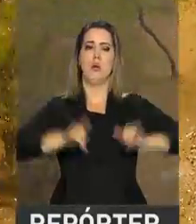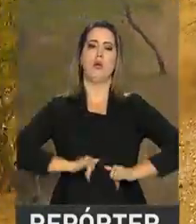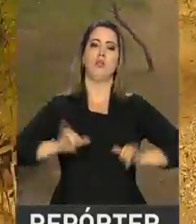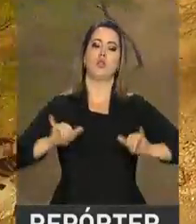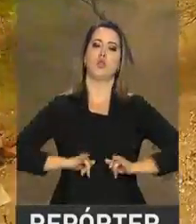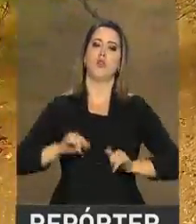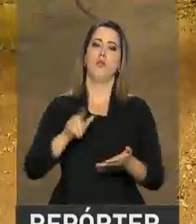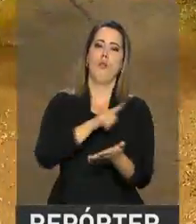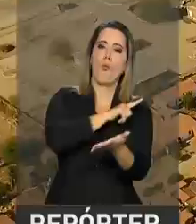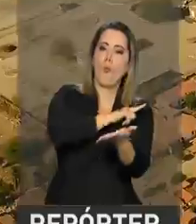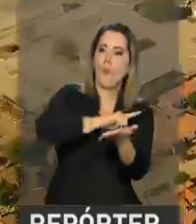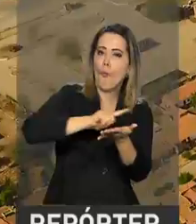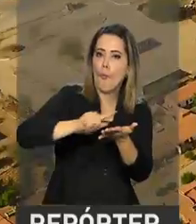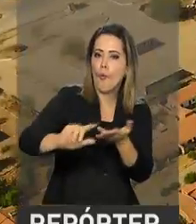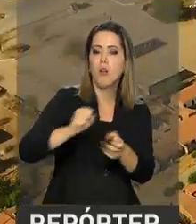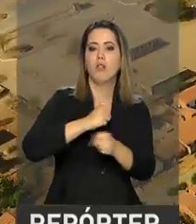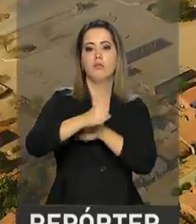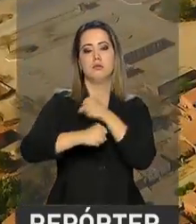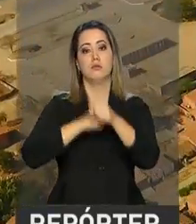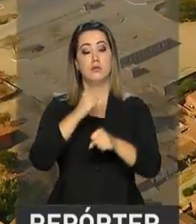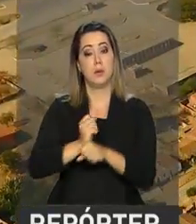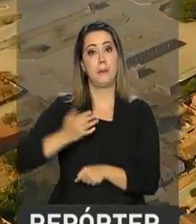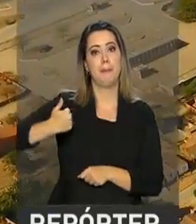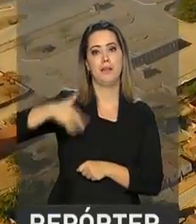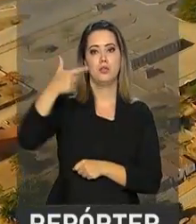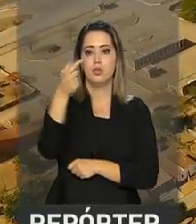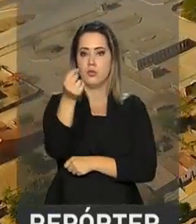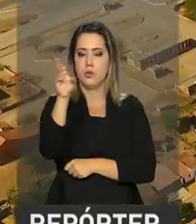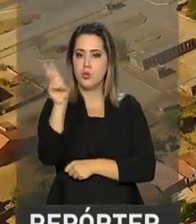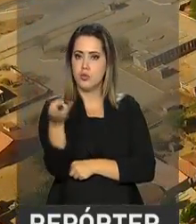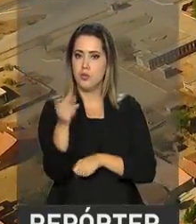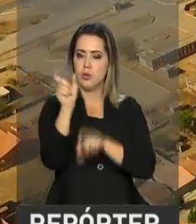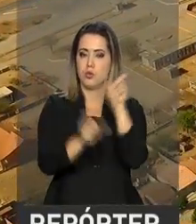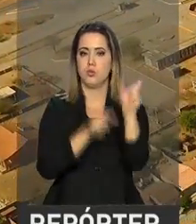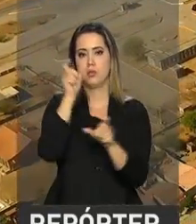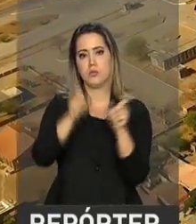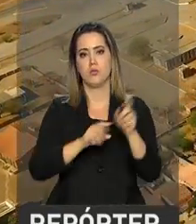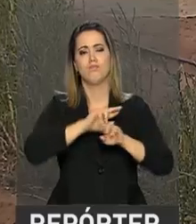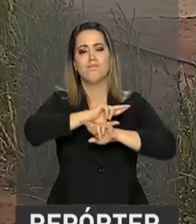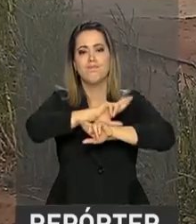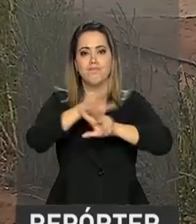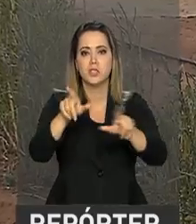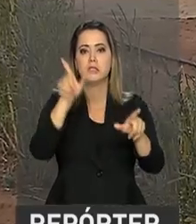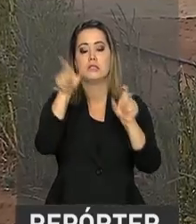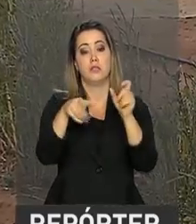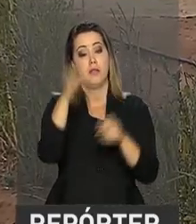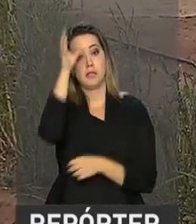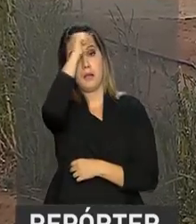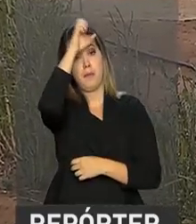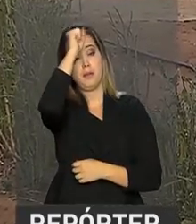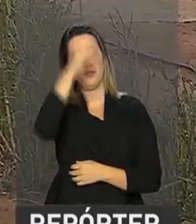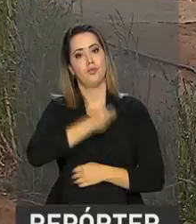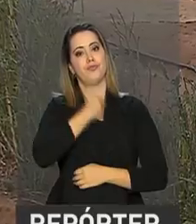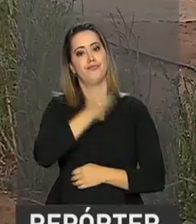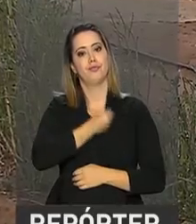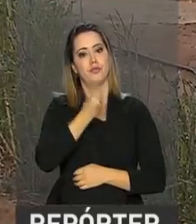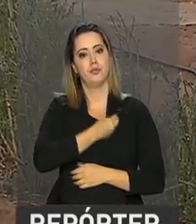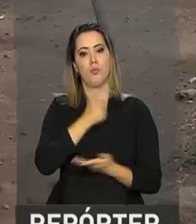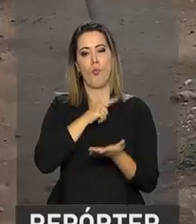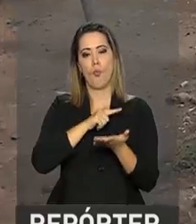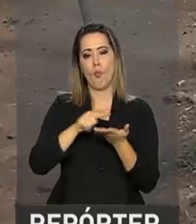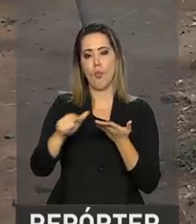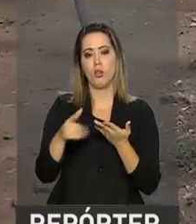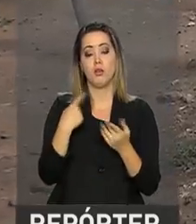seca todos os anos. Lá vivem mais de 20 milhões de brasileiros. Muitos deles estão aprendendo a conviver com a